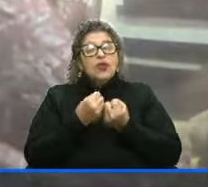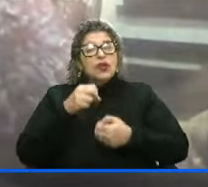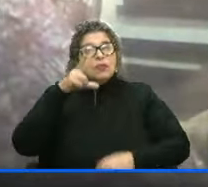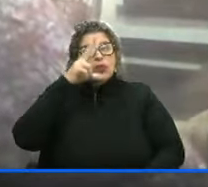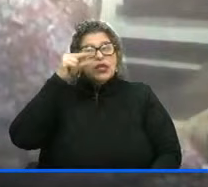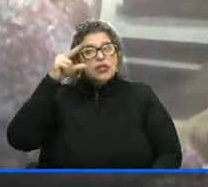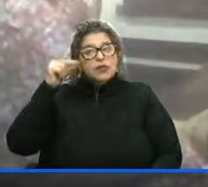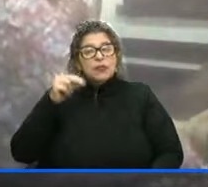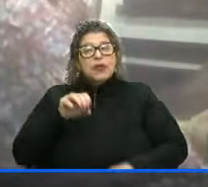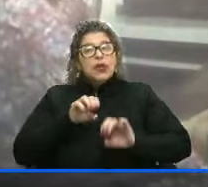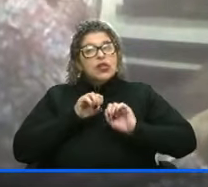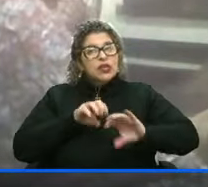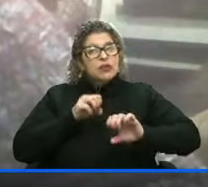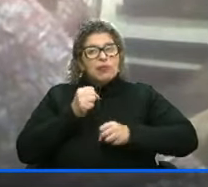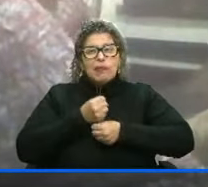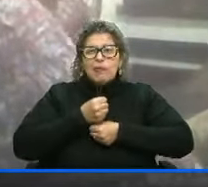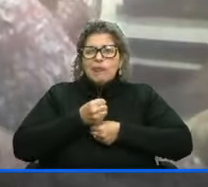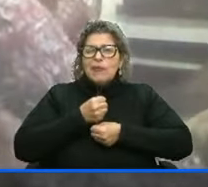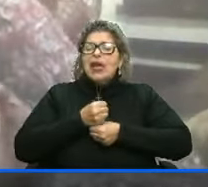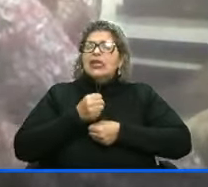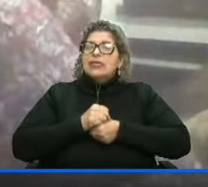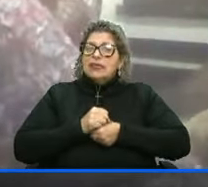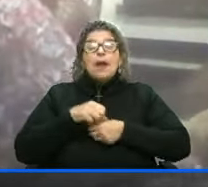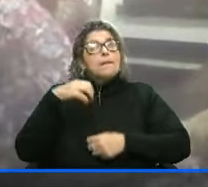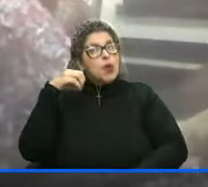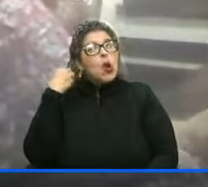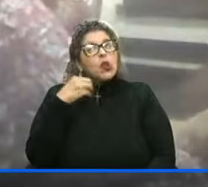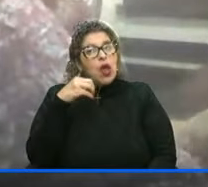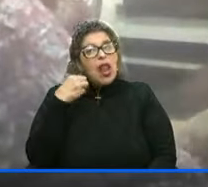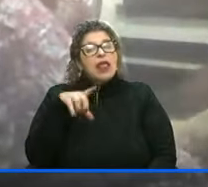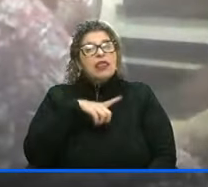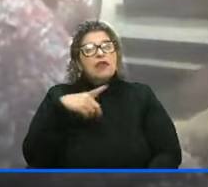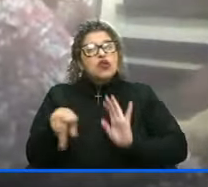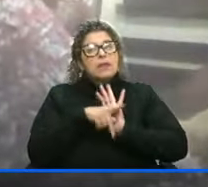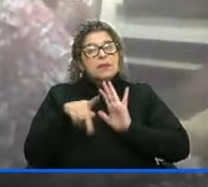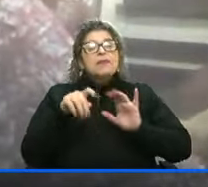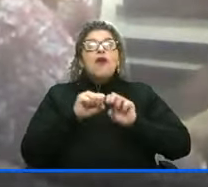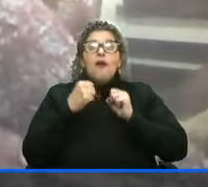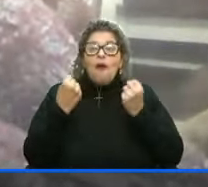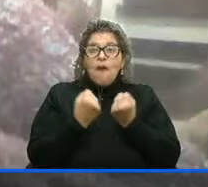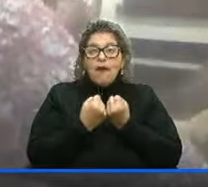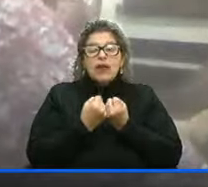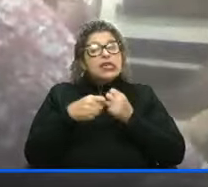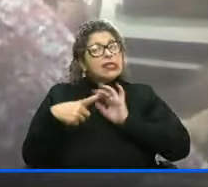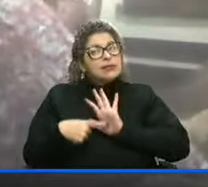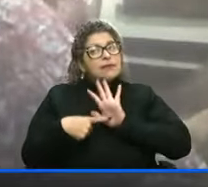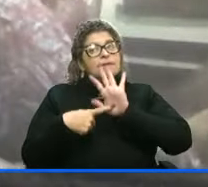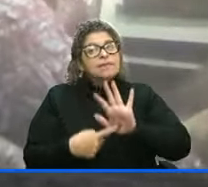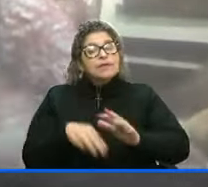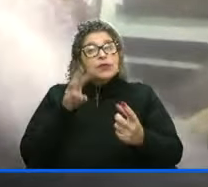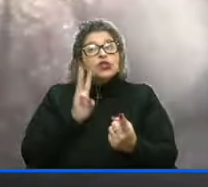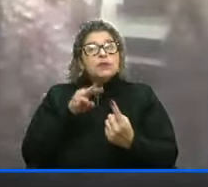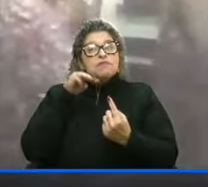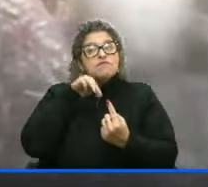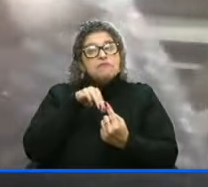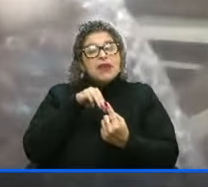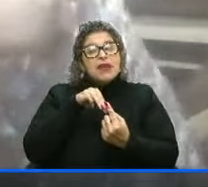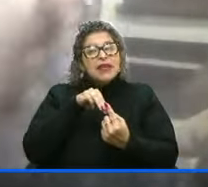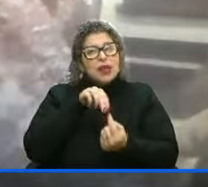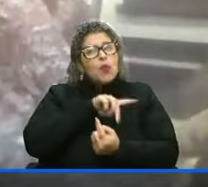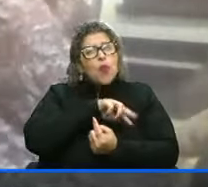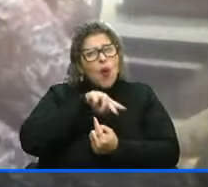esse monitoramento ano a ano. Porto Alegre tem o seu fórum e tem demonstrado que as metas, a maioria